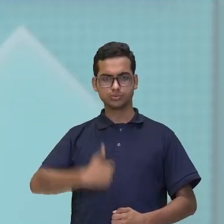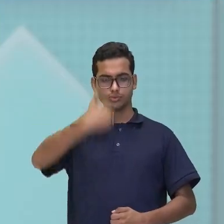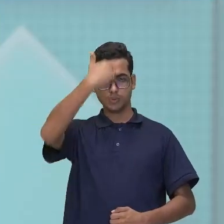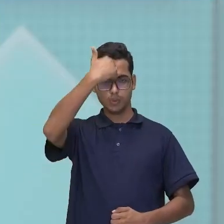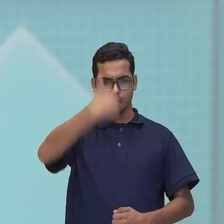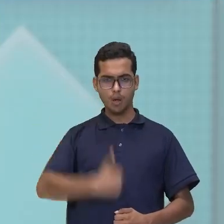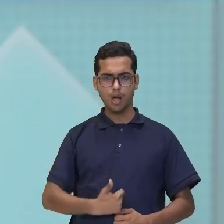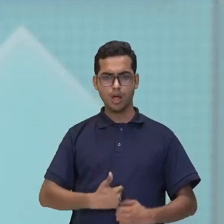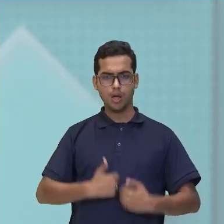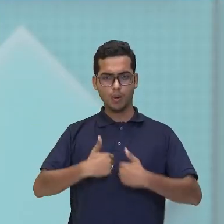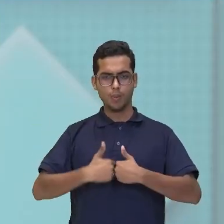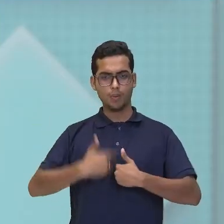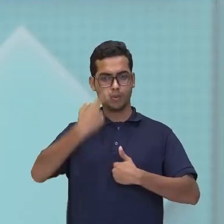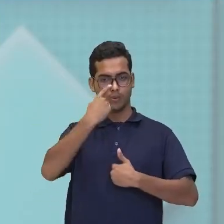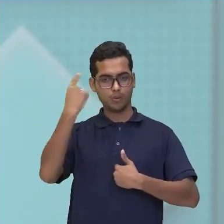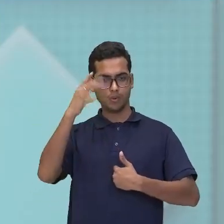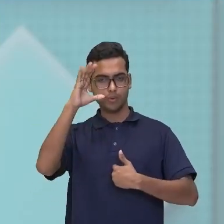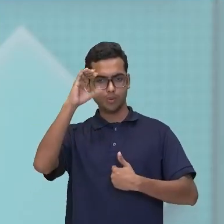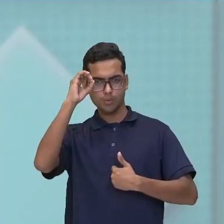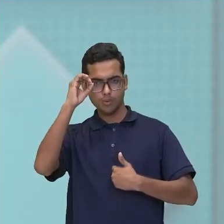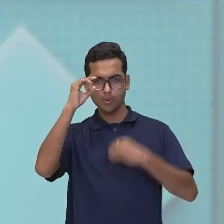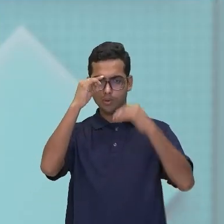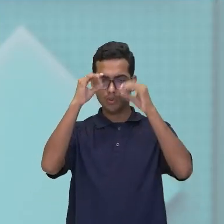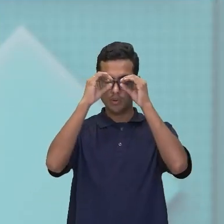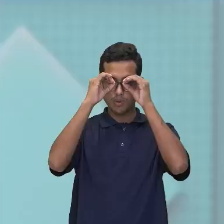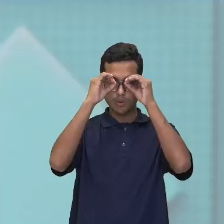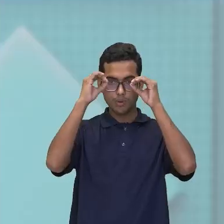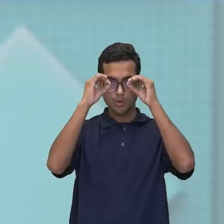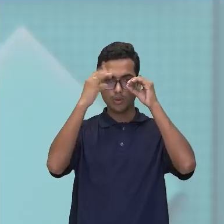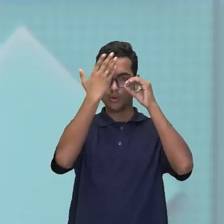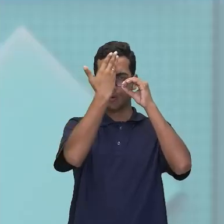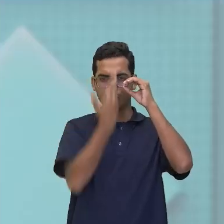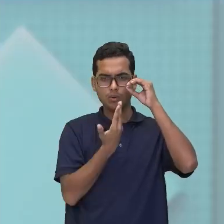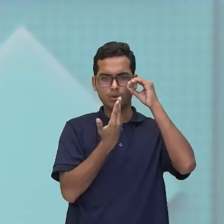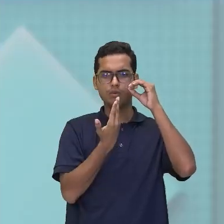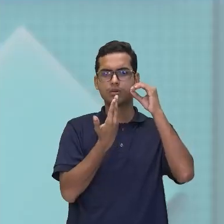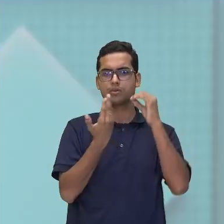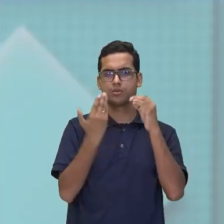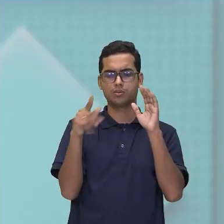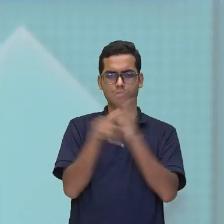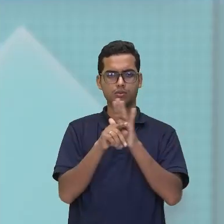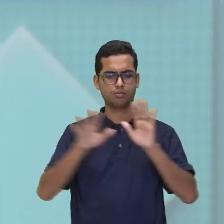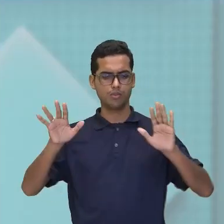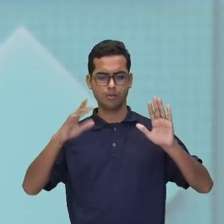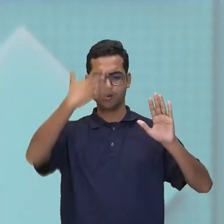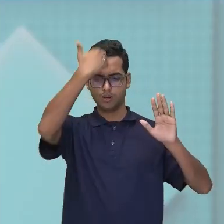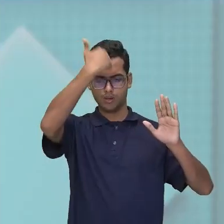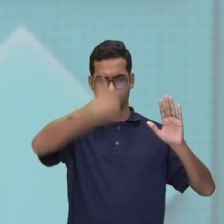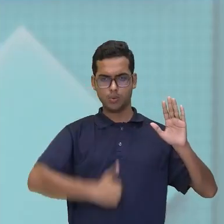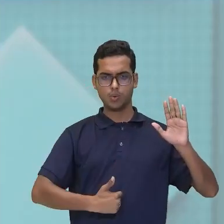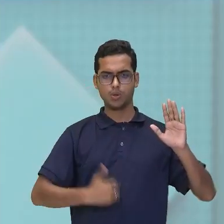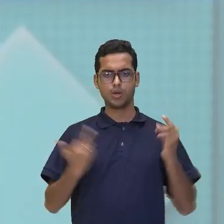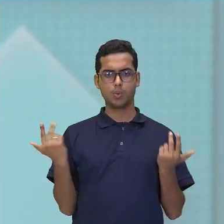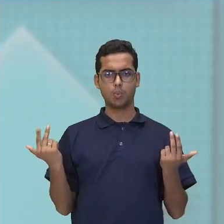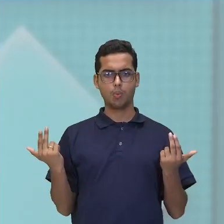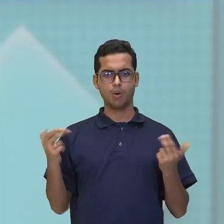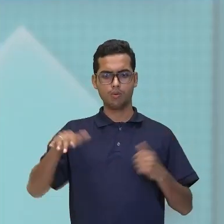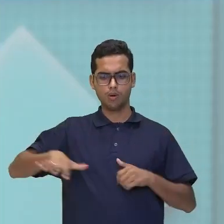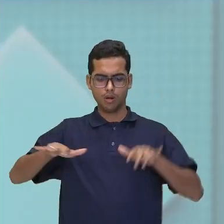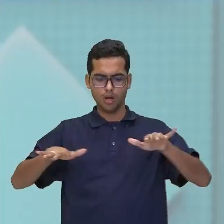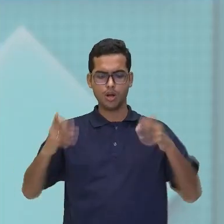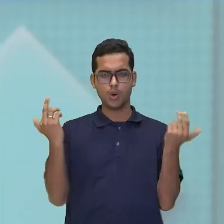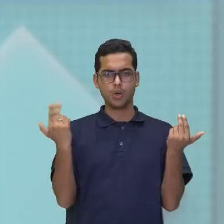Então, simetricamente, eu vou estar igual. Tenho uma mão desse lado, uma mão desse lado. Então, eles buscavam